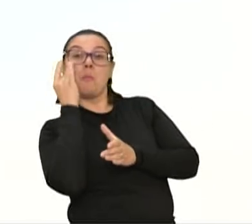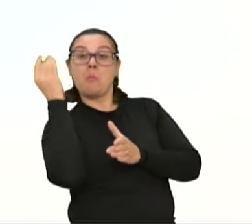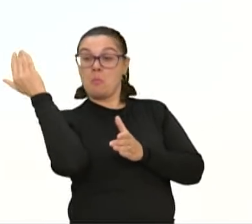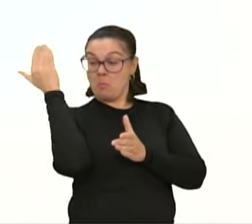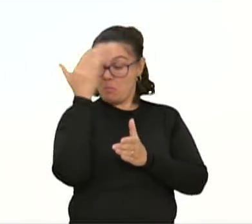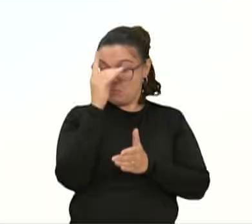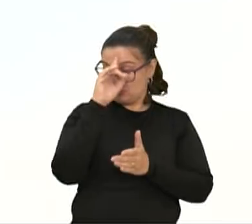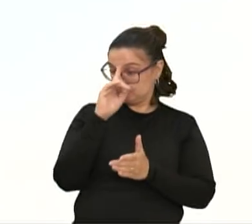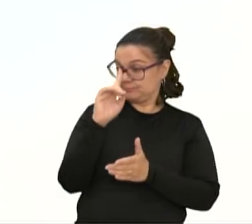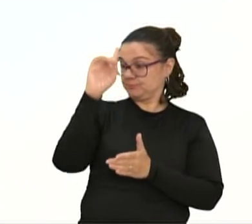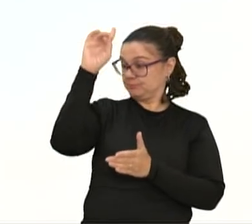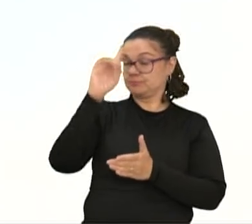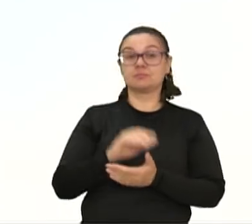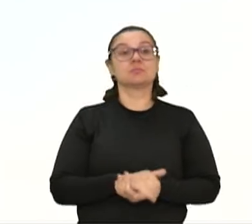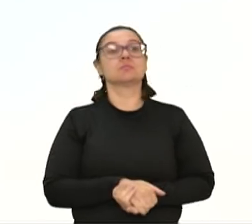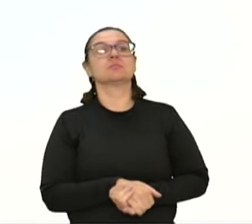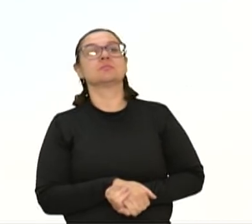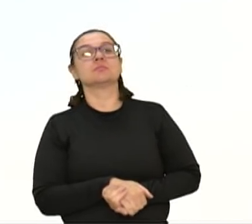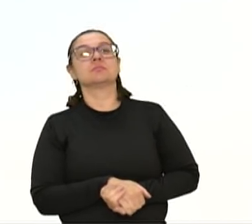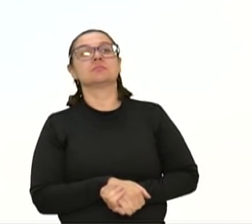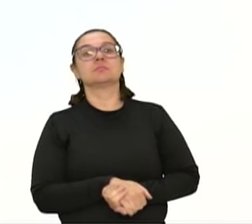de Deus.